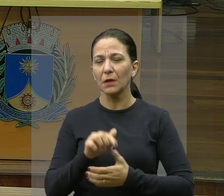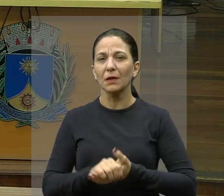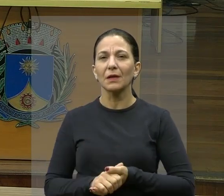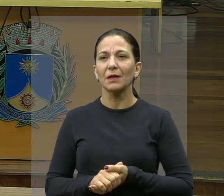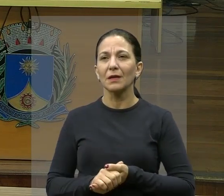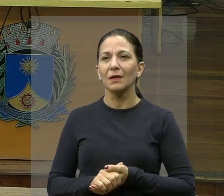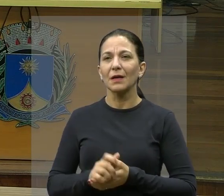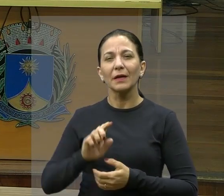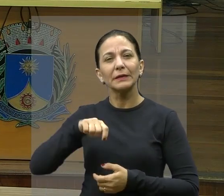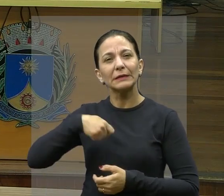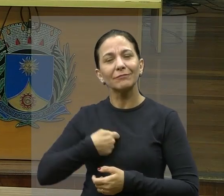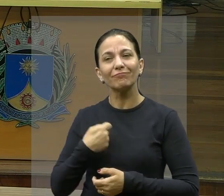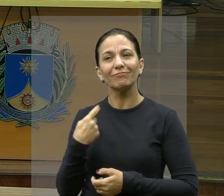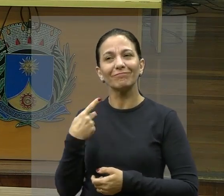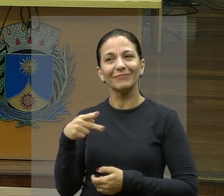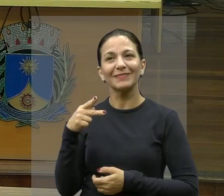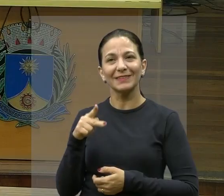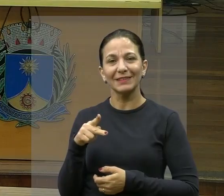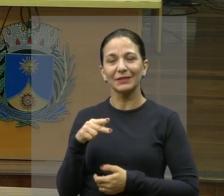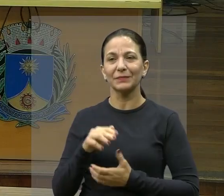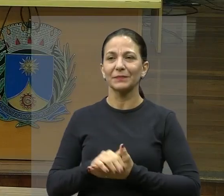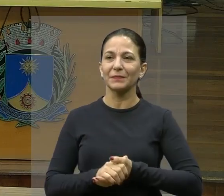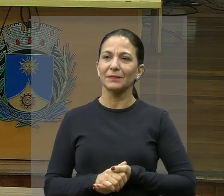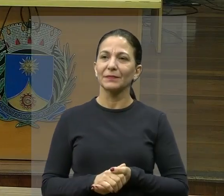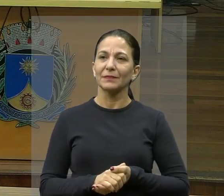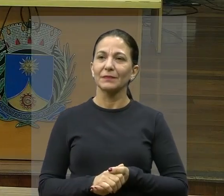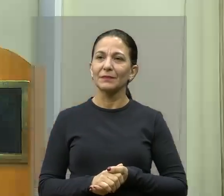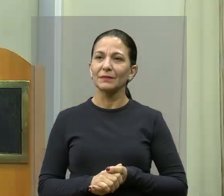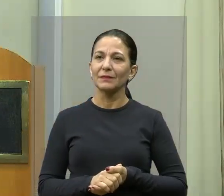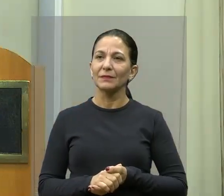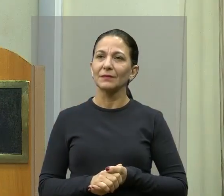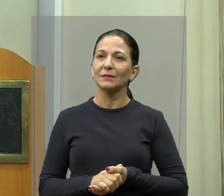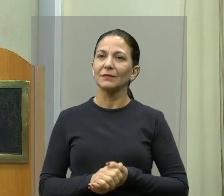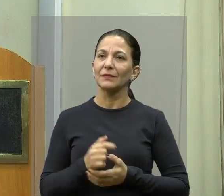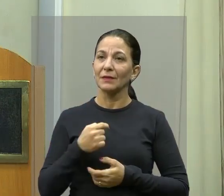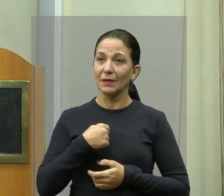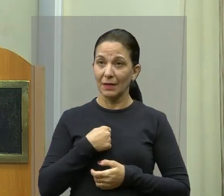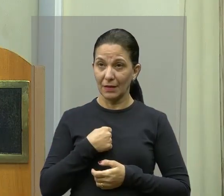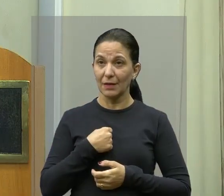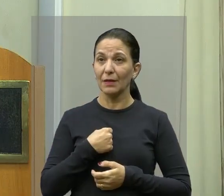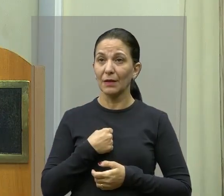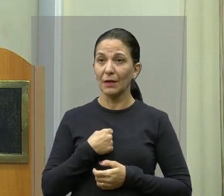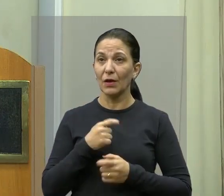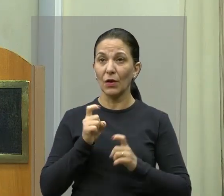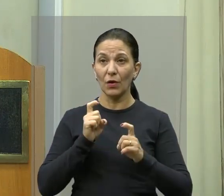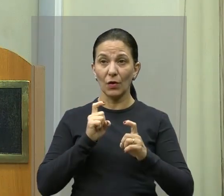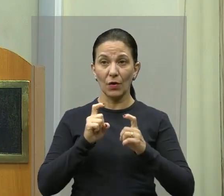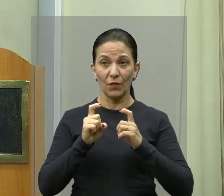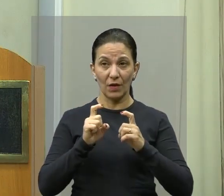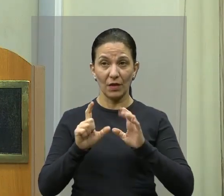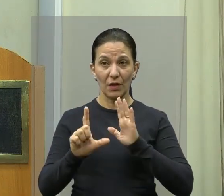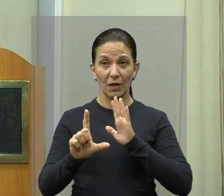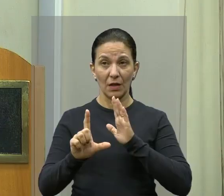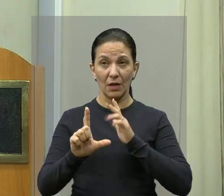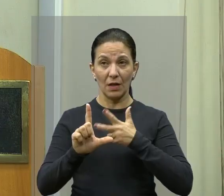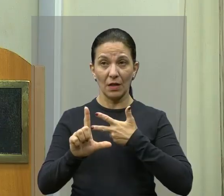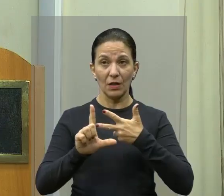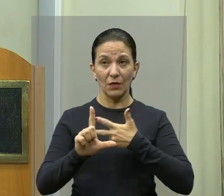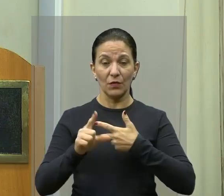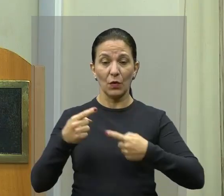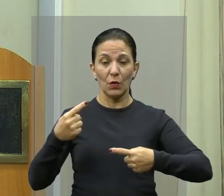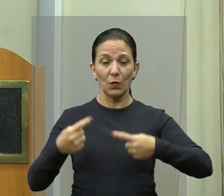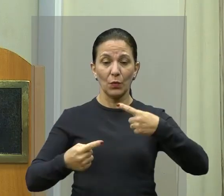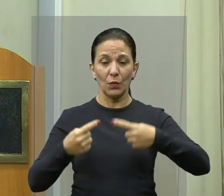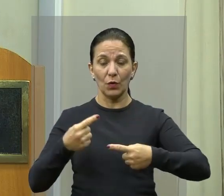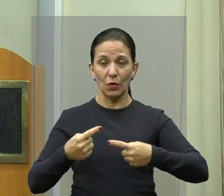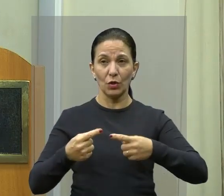favor. Verdade. Acho que é importante que a gente Desculpe. registre aqui. Eu faço parte da Frente Parlamentar, aqui de Política sobre Drogas, e